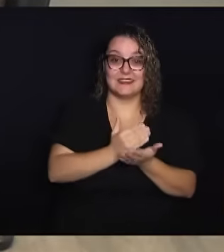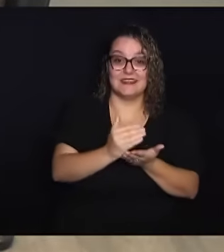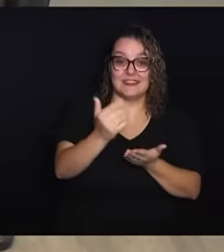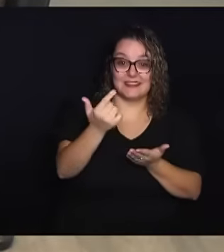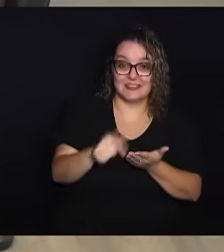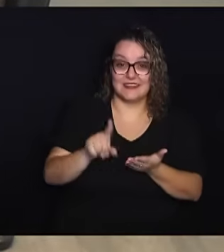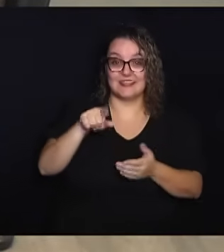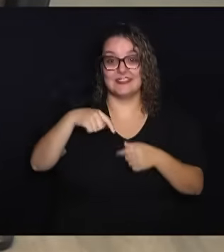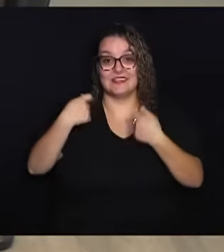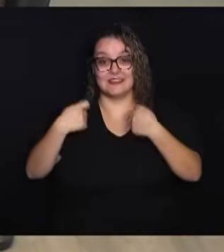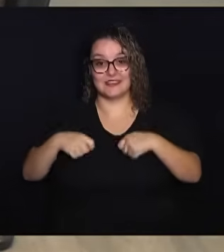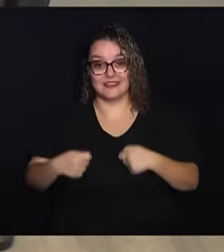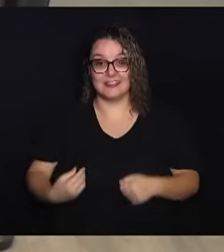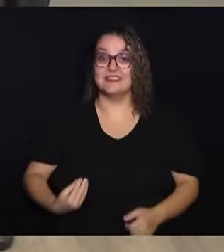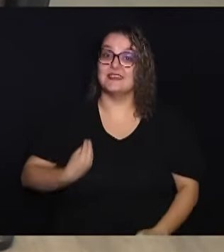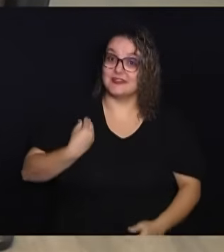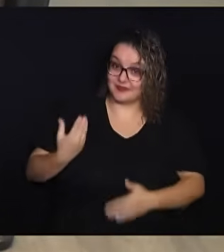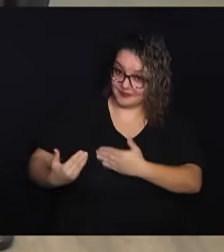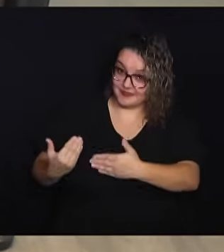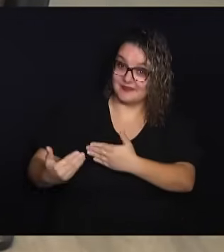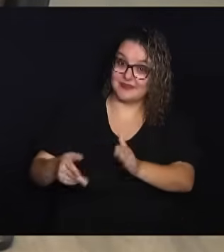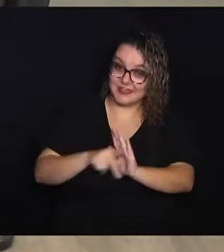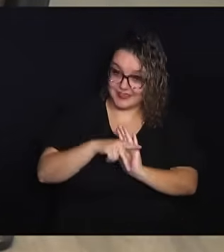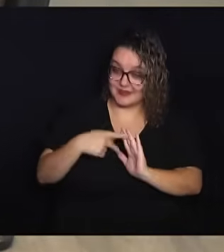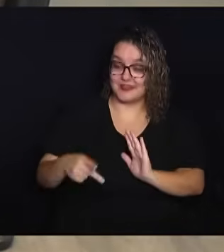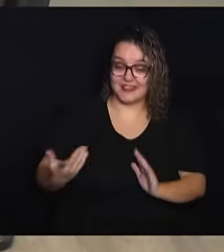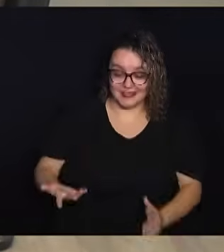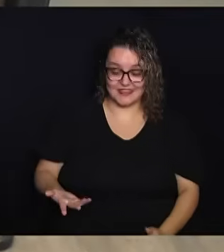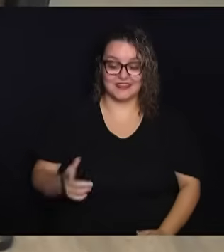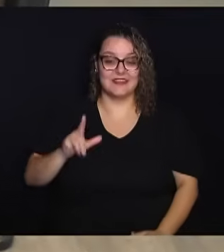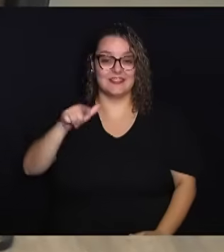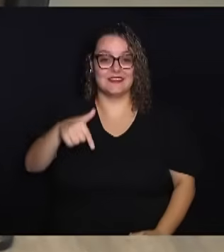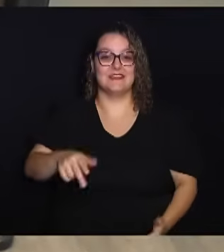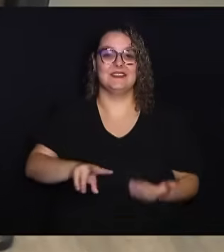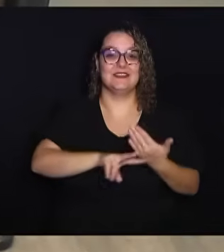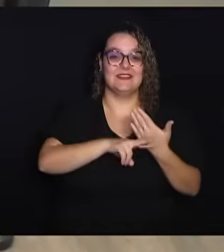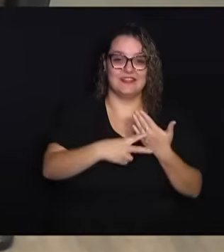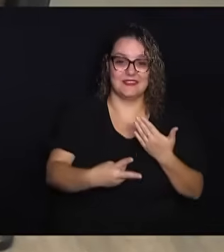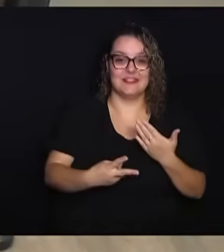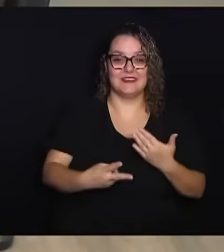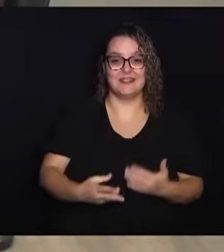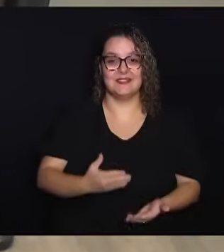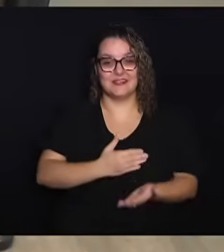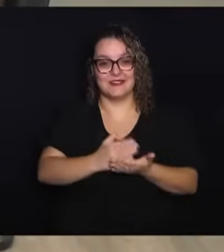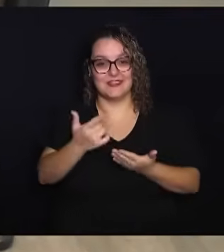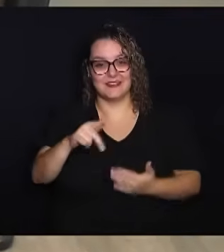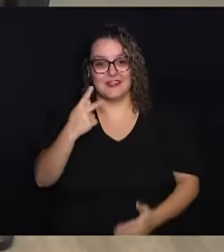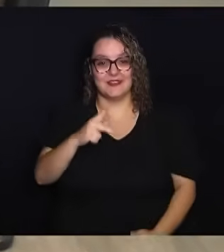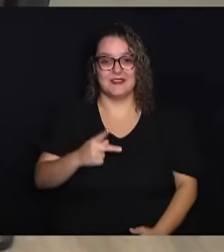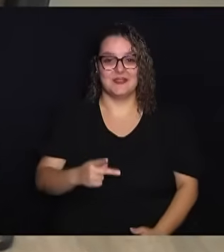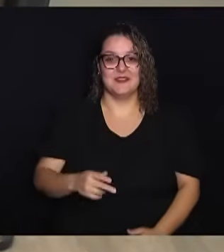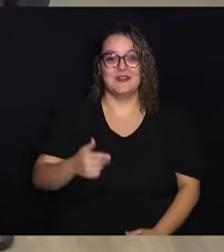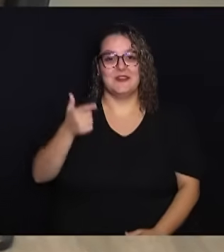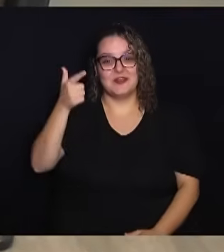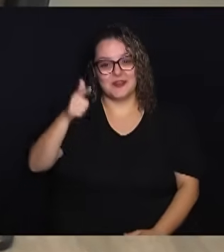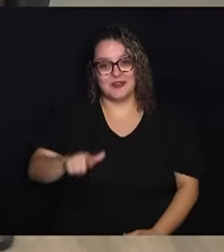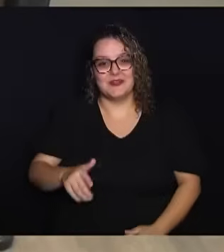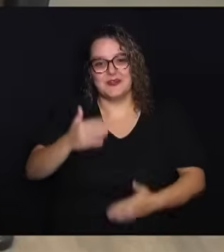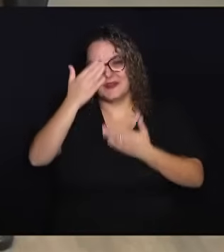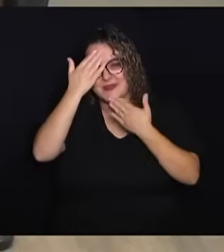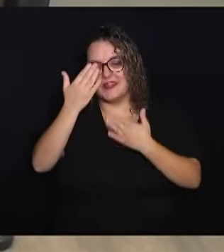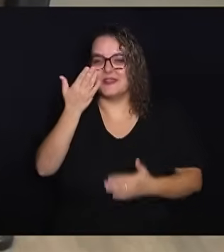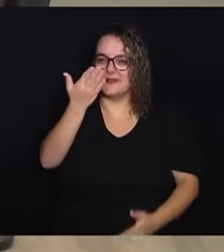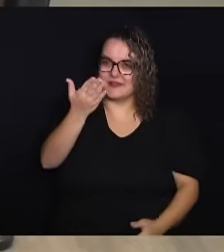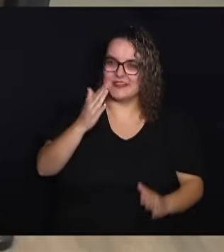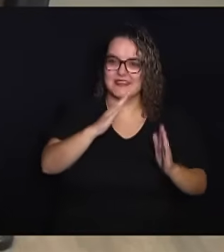é preciso, viver o processo e aí depois colher aí os louros do seu recomeço, tá bom? Mais uma vez, muito obrigada. Você